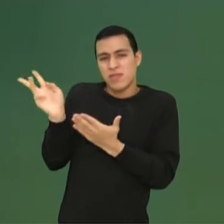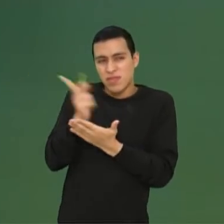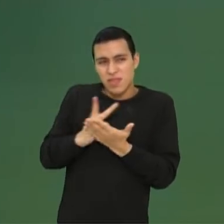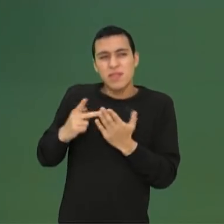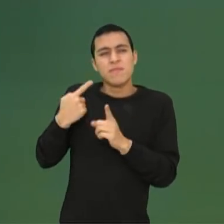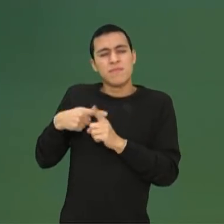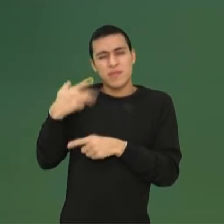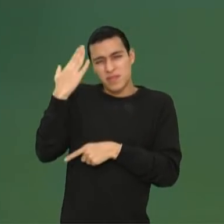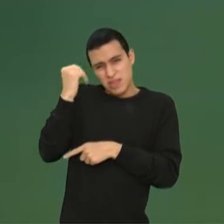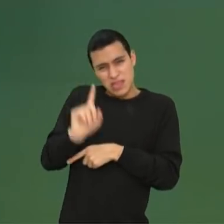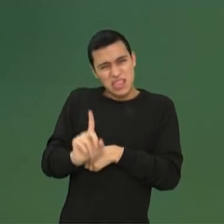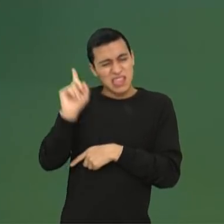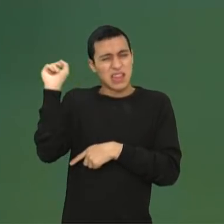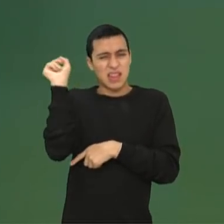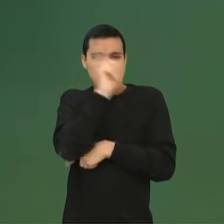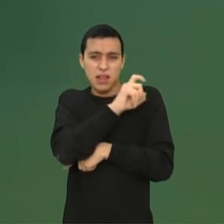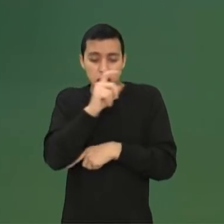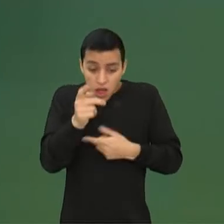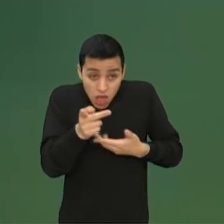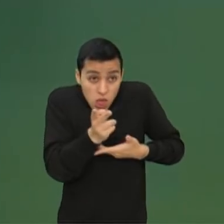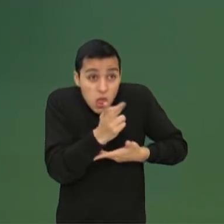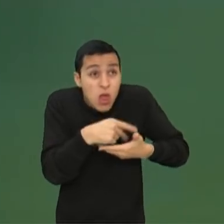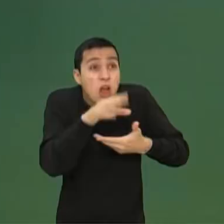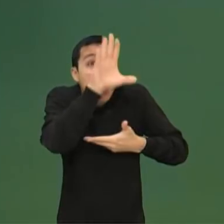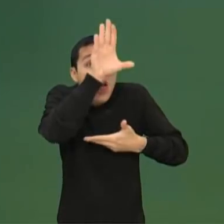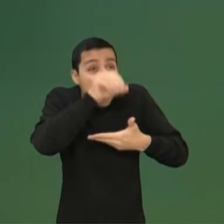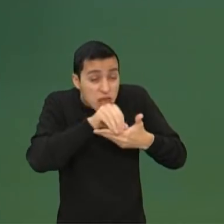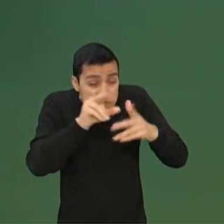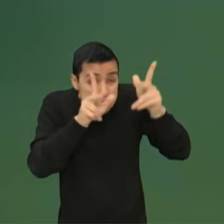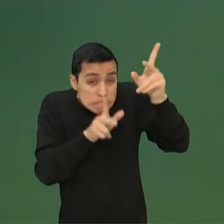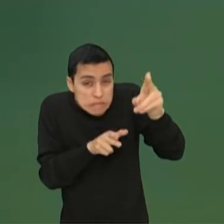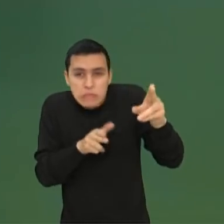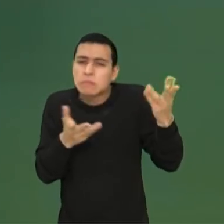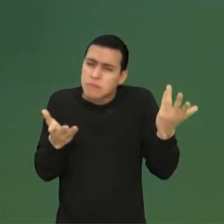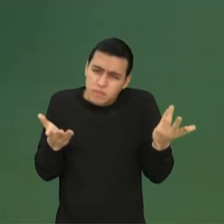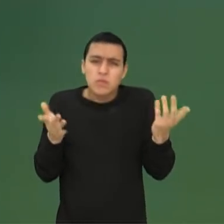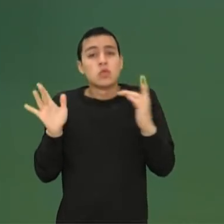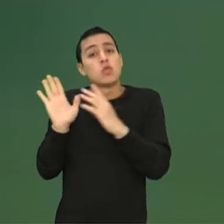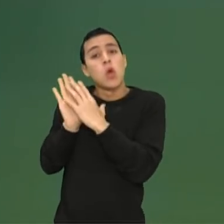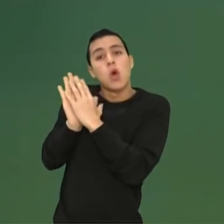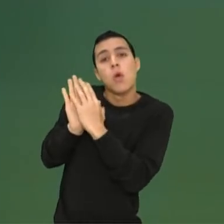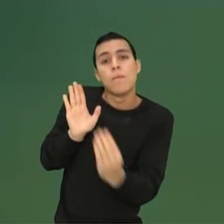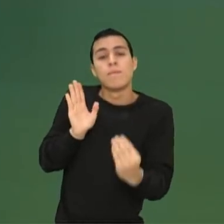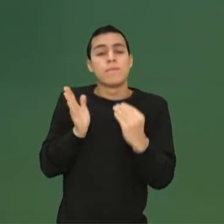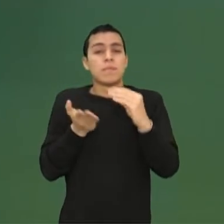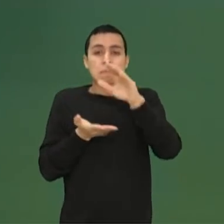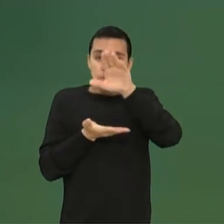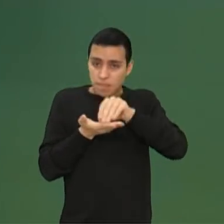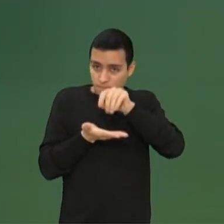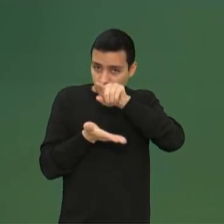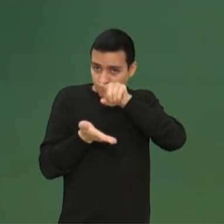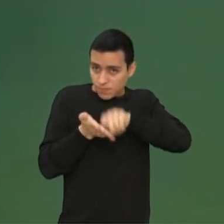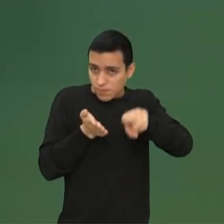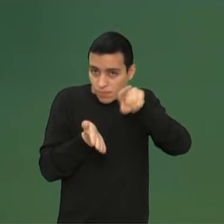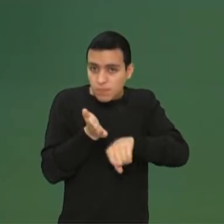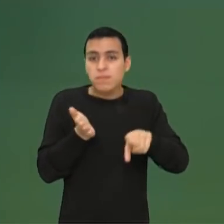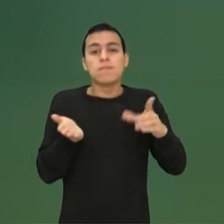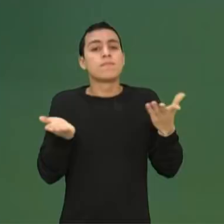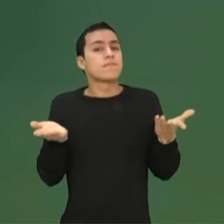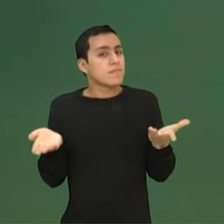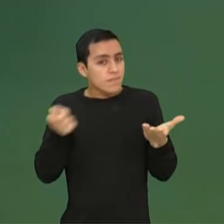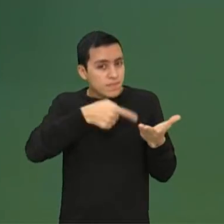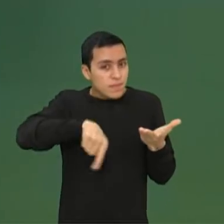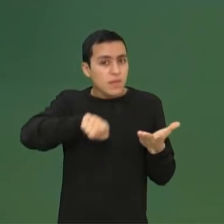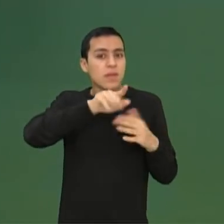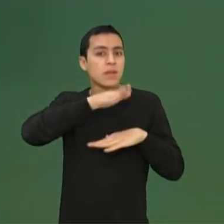que ele é difícil, né, de representar, de desenhar. Vamos copiar a pergunta e quando você for